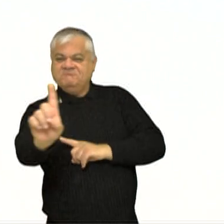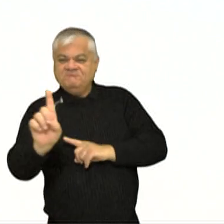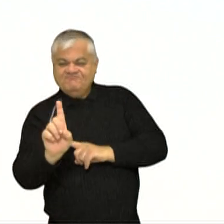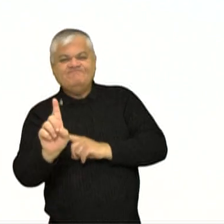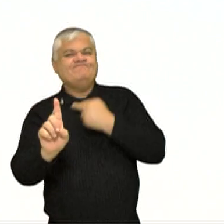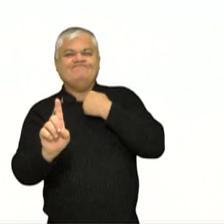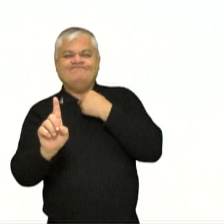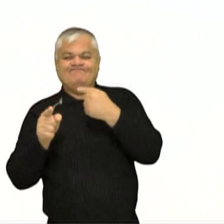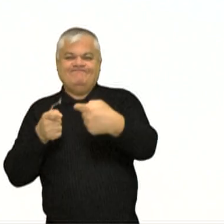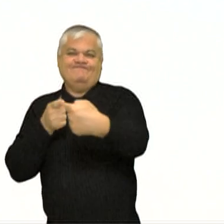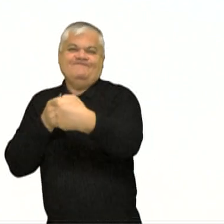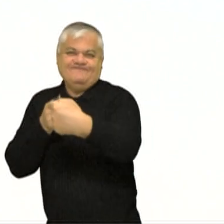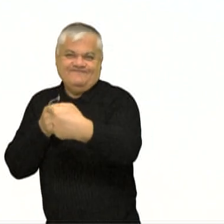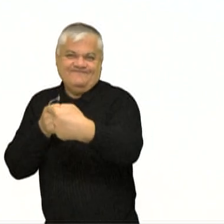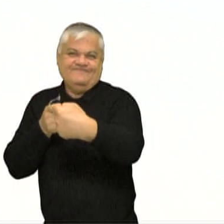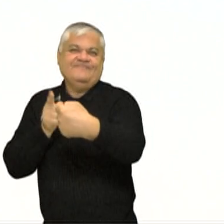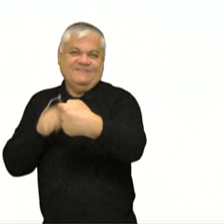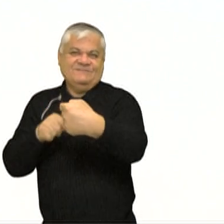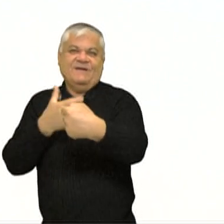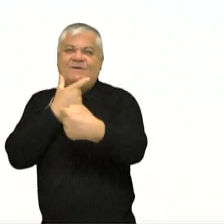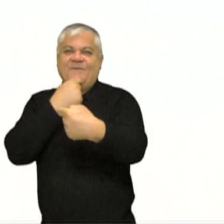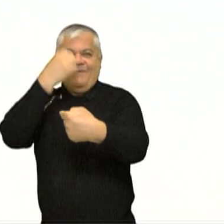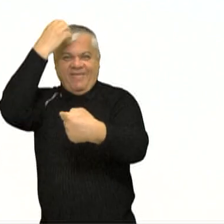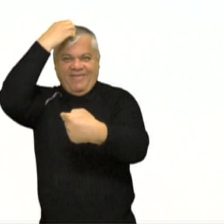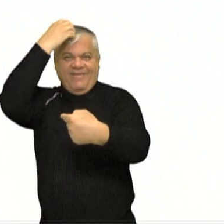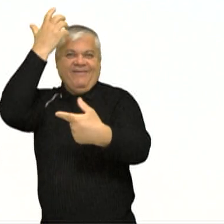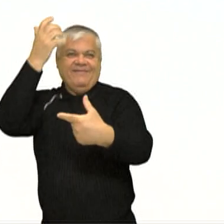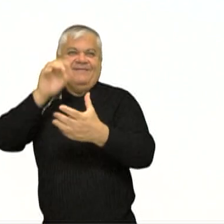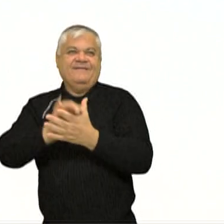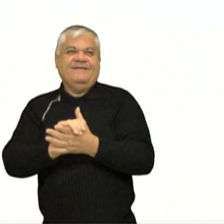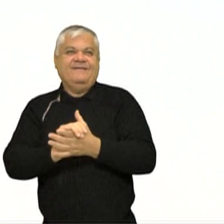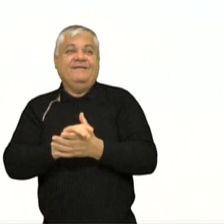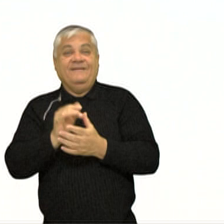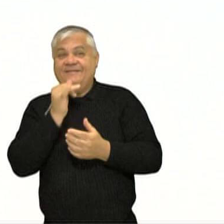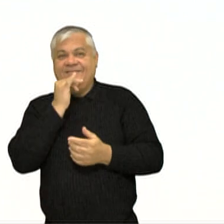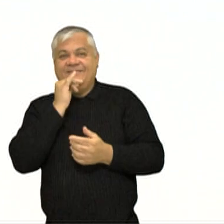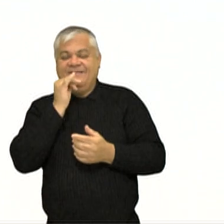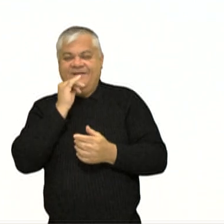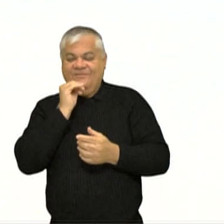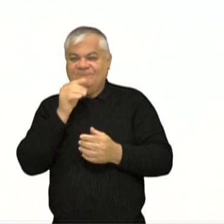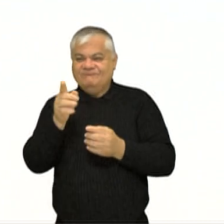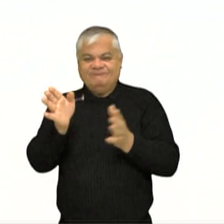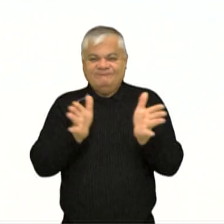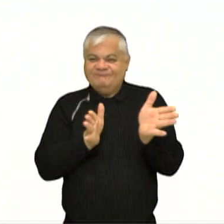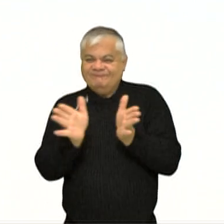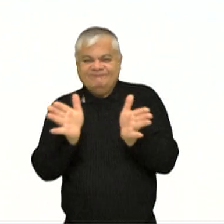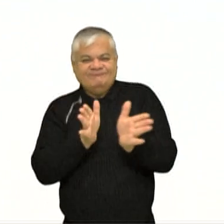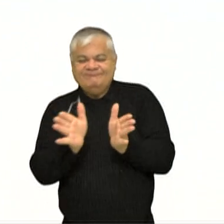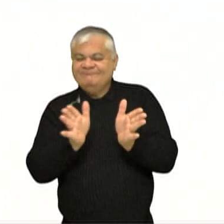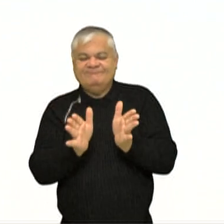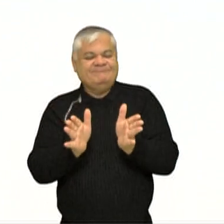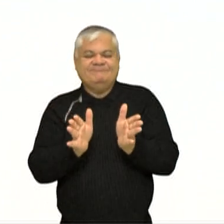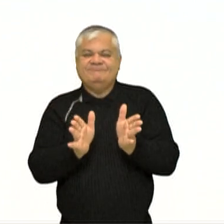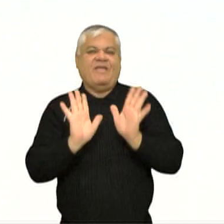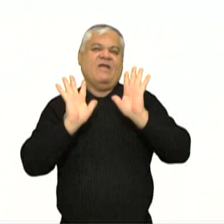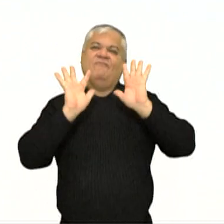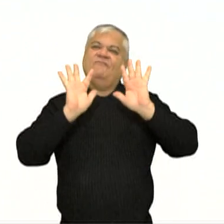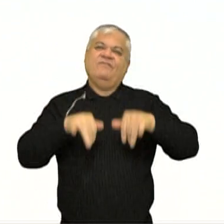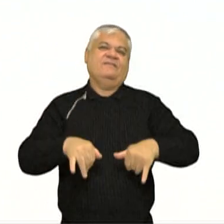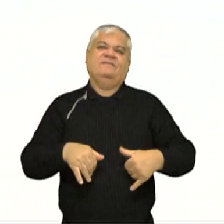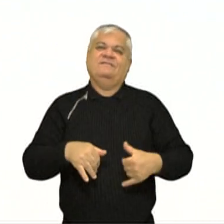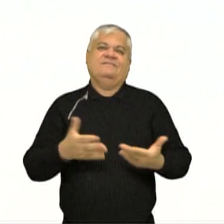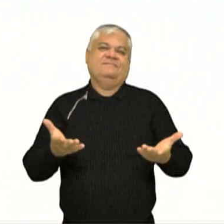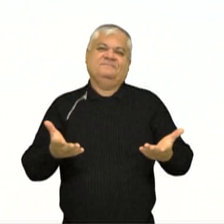casa, porque essa casa já é dominada pelo outro rei. Então, ou seja, nessa situação, ele não tem